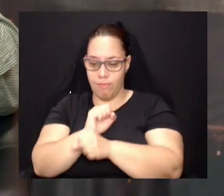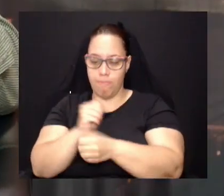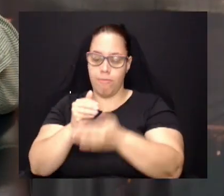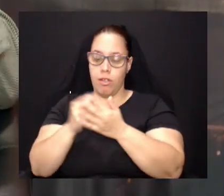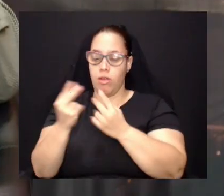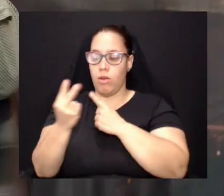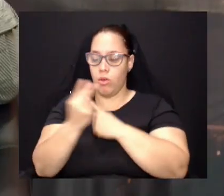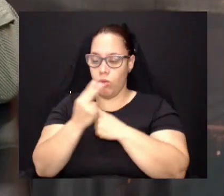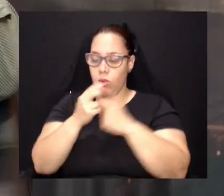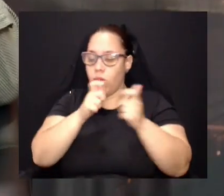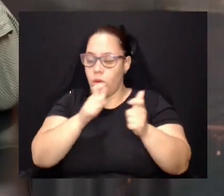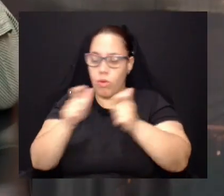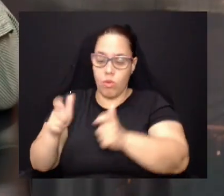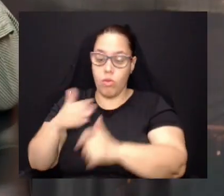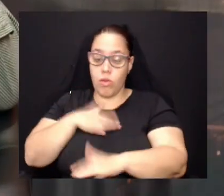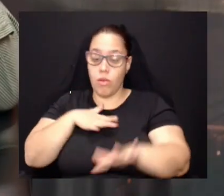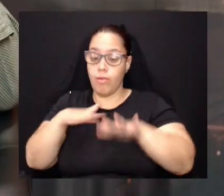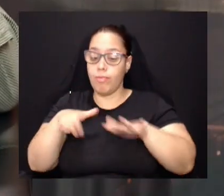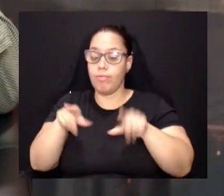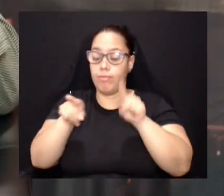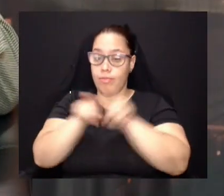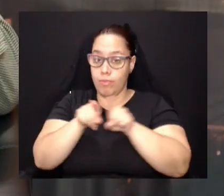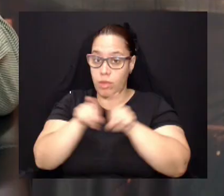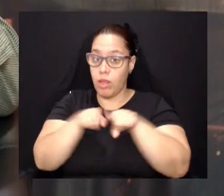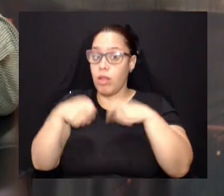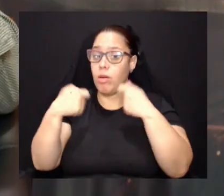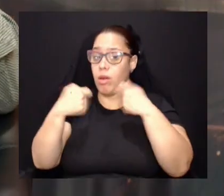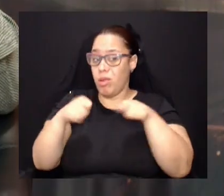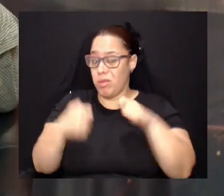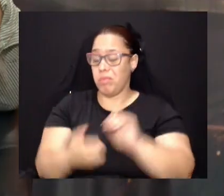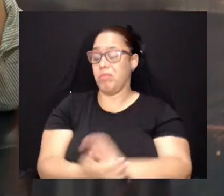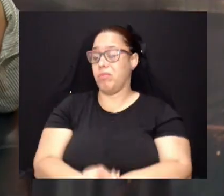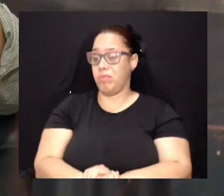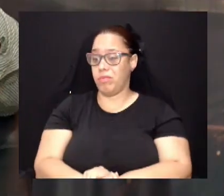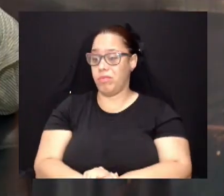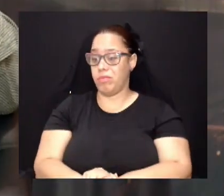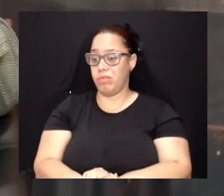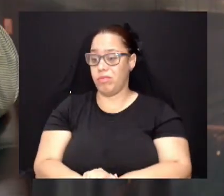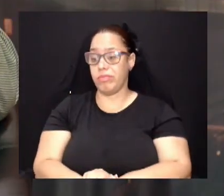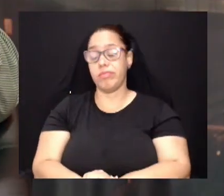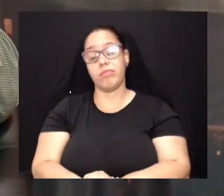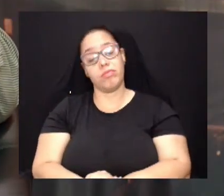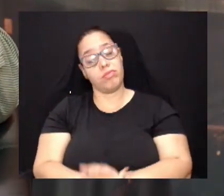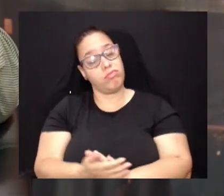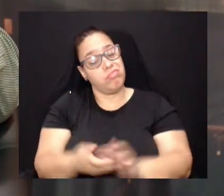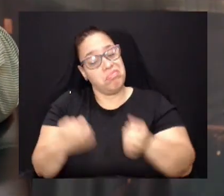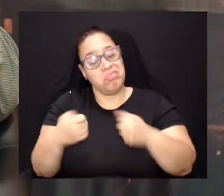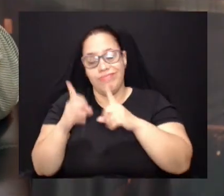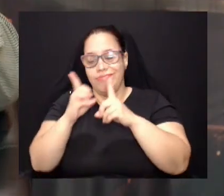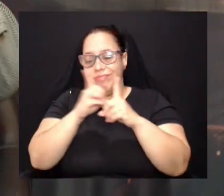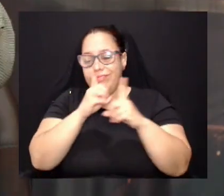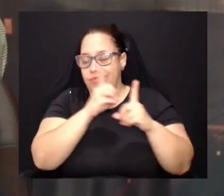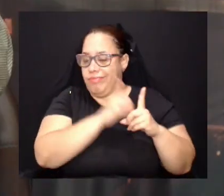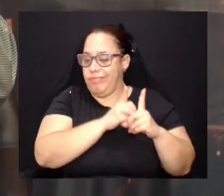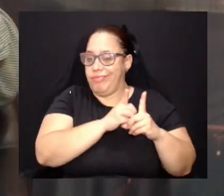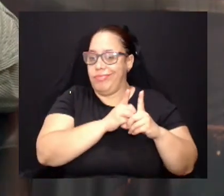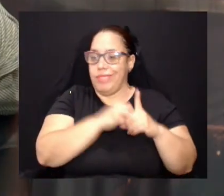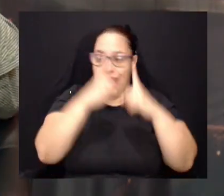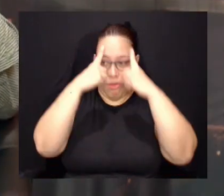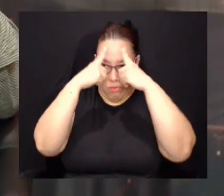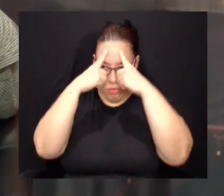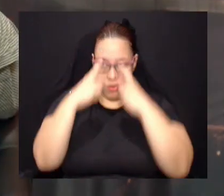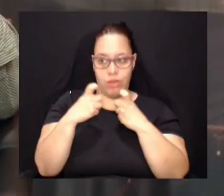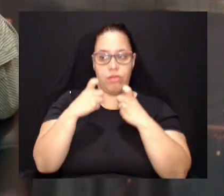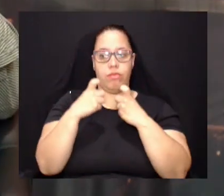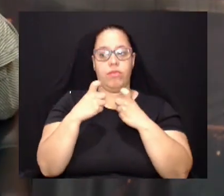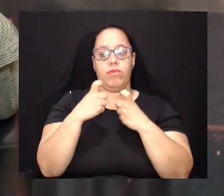ter o meu momento, isso também é uma necessidade. E é das necessidades não atendidas que vem a violência, que vem